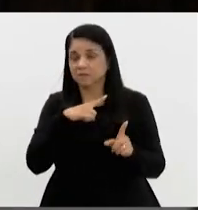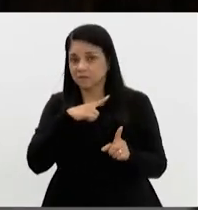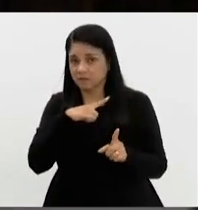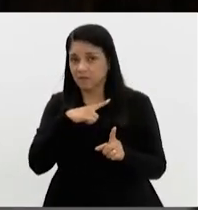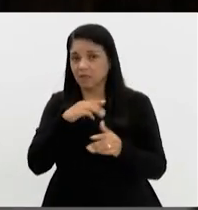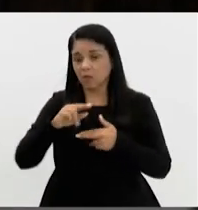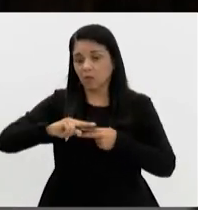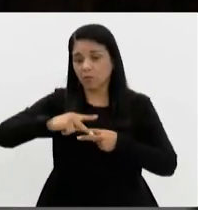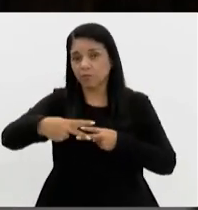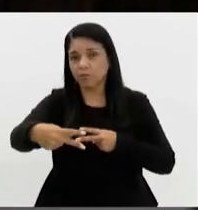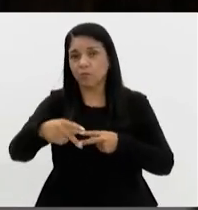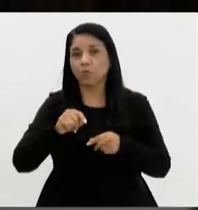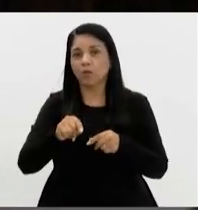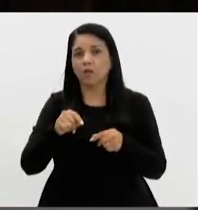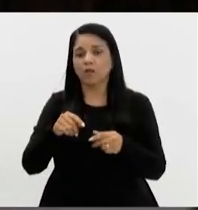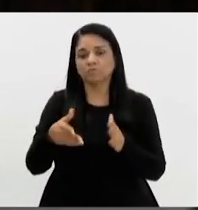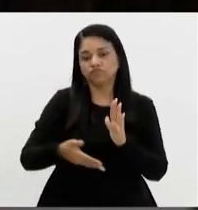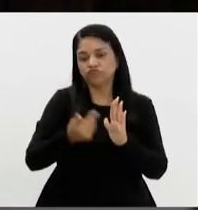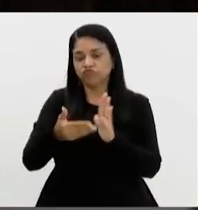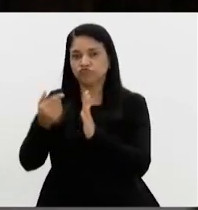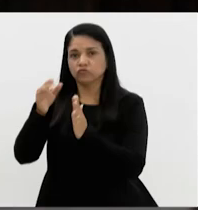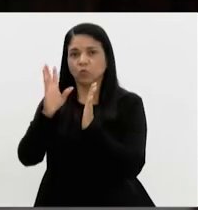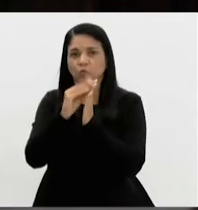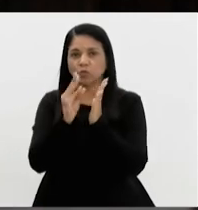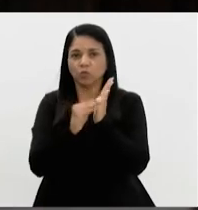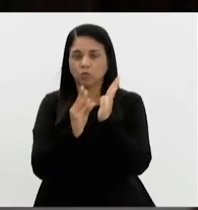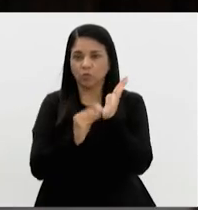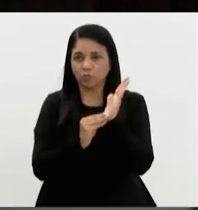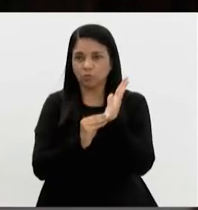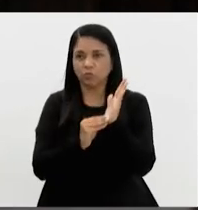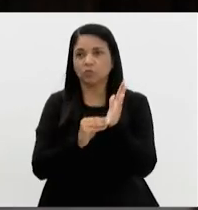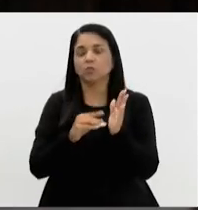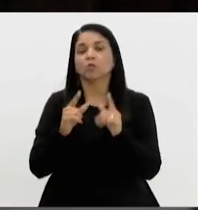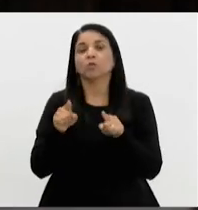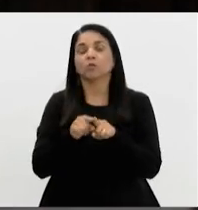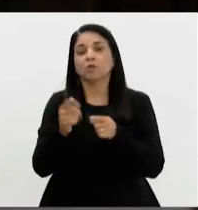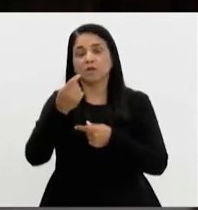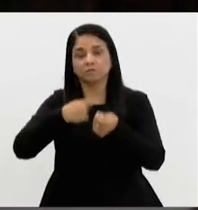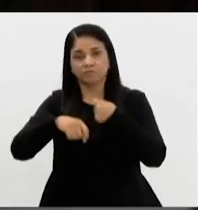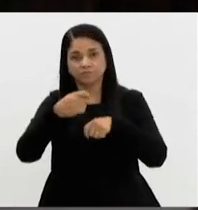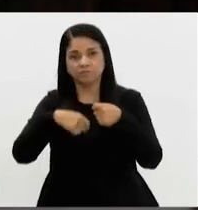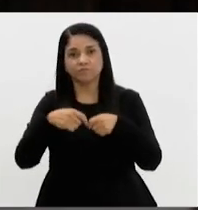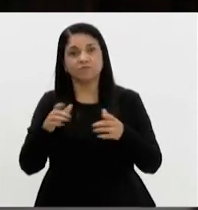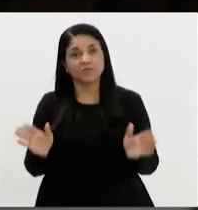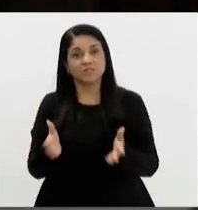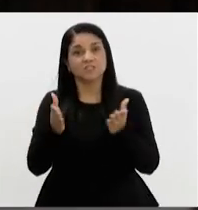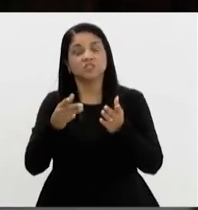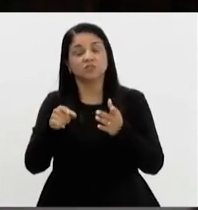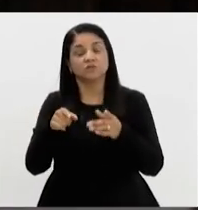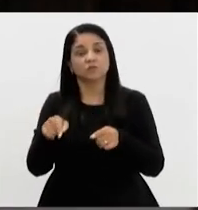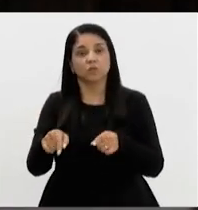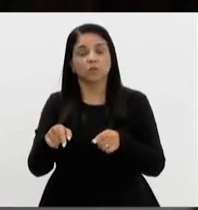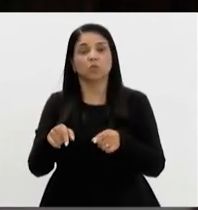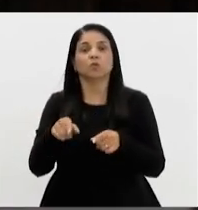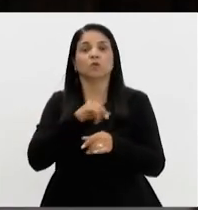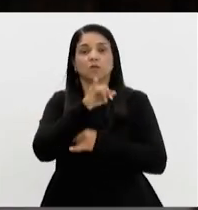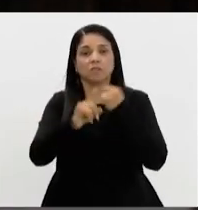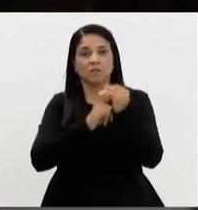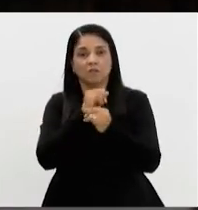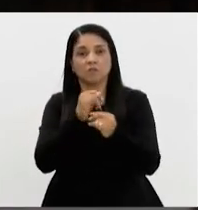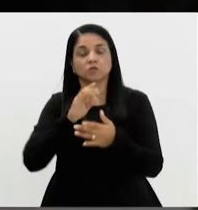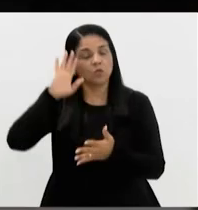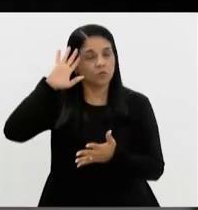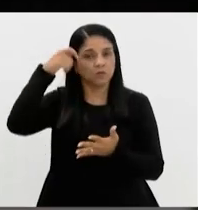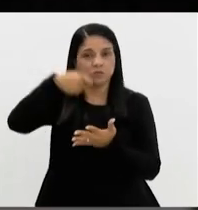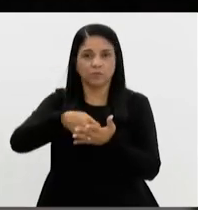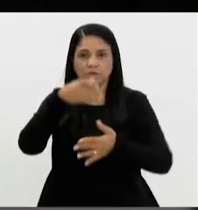consequência a imediata remoção dos conteúdos ou indisponibilidade do serviço de comunicação por iniciativa do provedor ou determinação